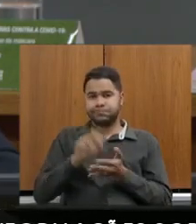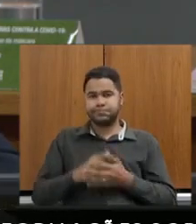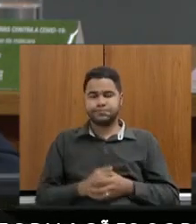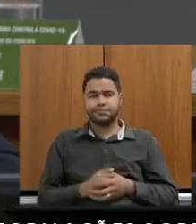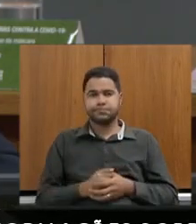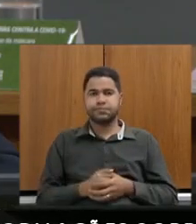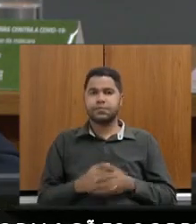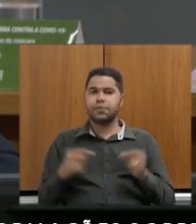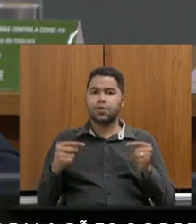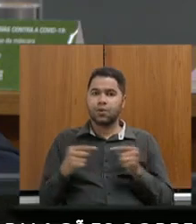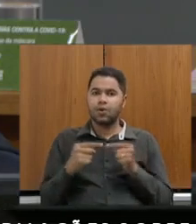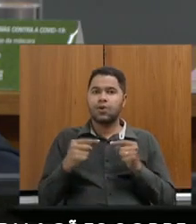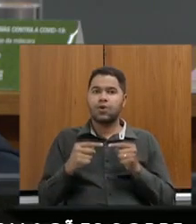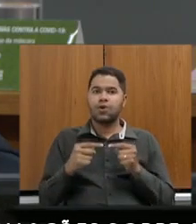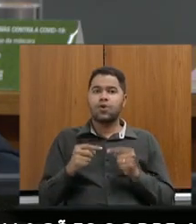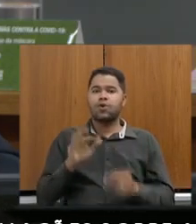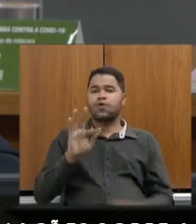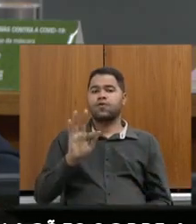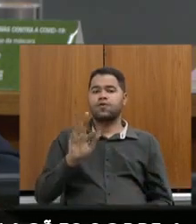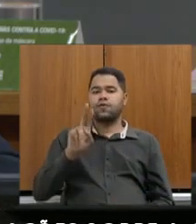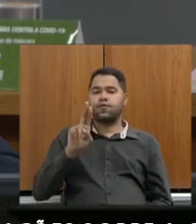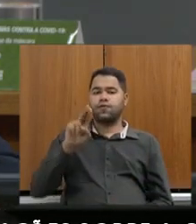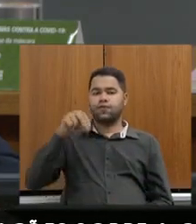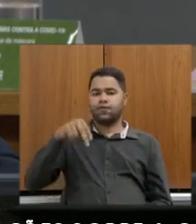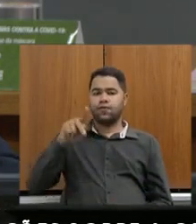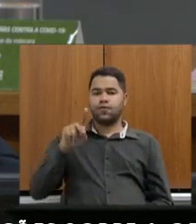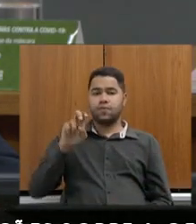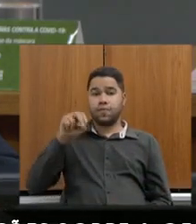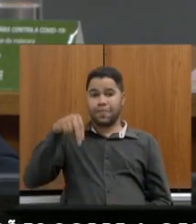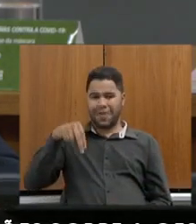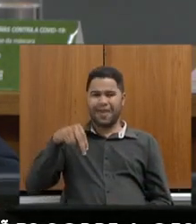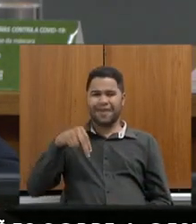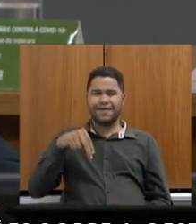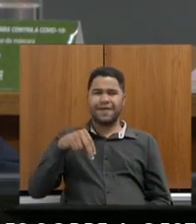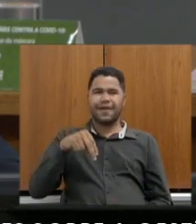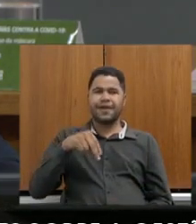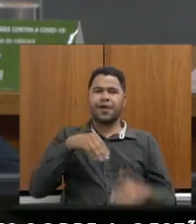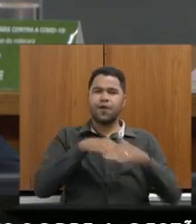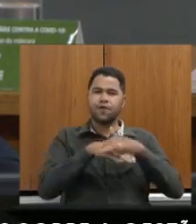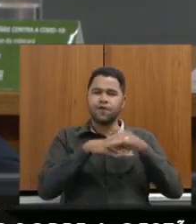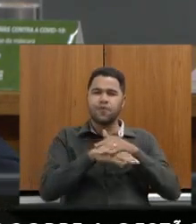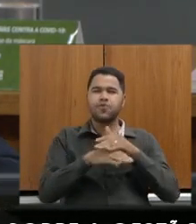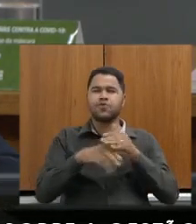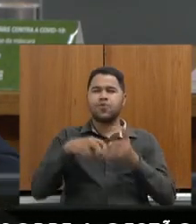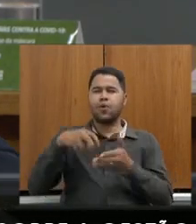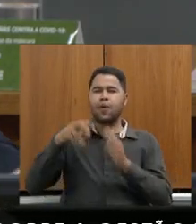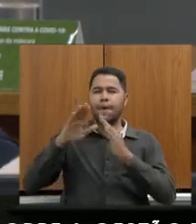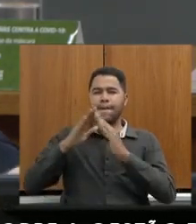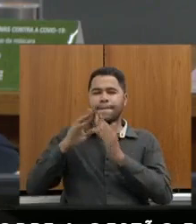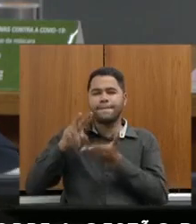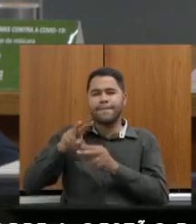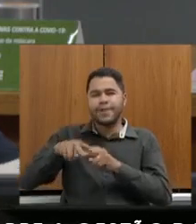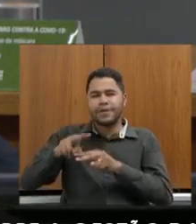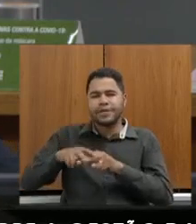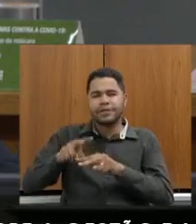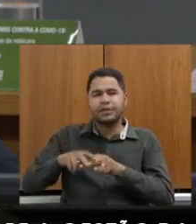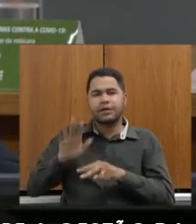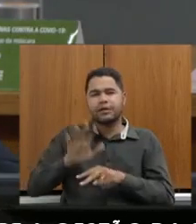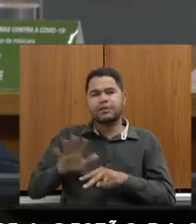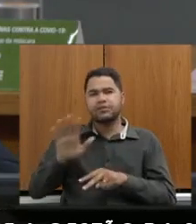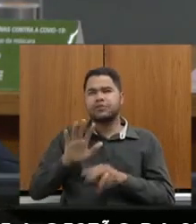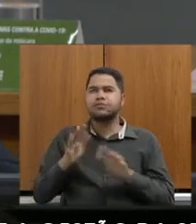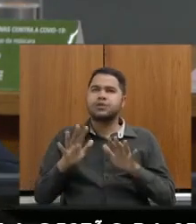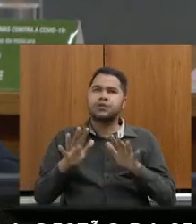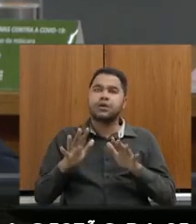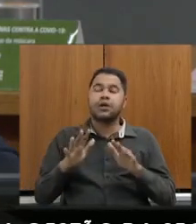com relação ao fundo bem ao fundo penitenciário Nacional em 2021 foram angariados em torno de oito melhores